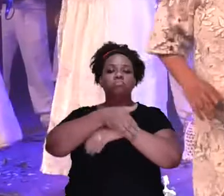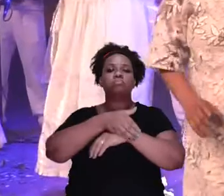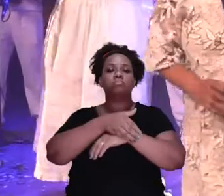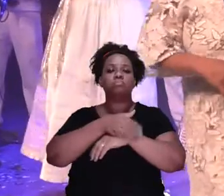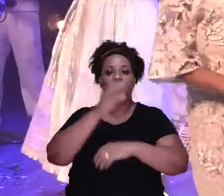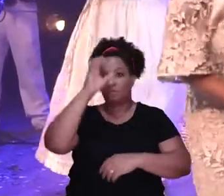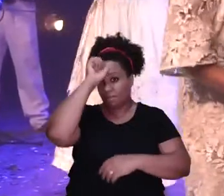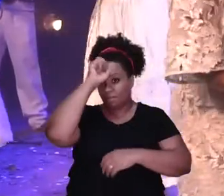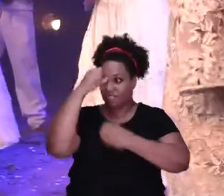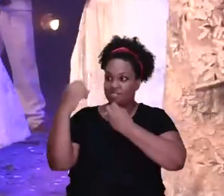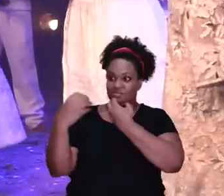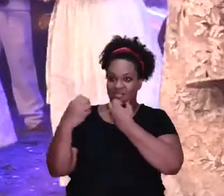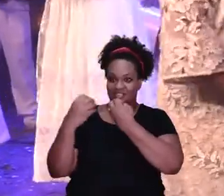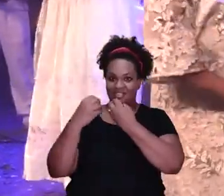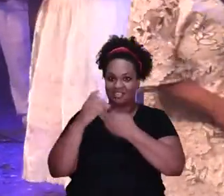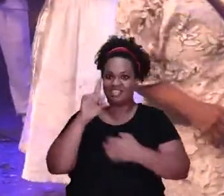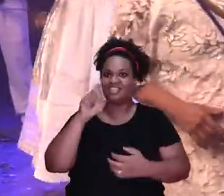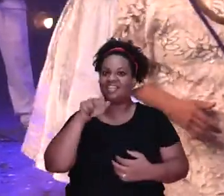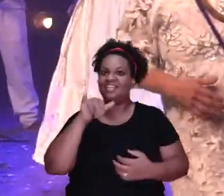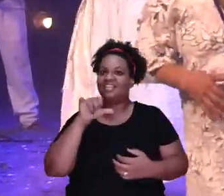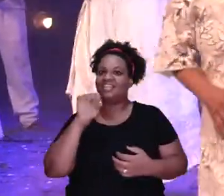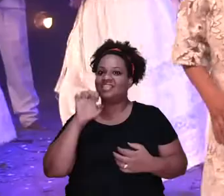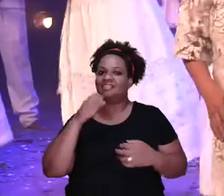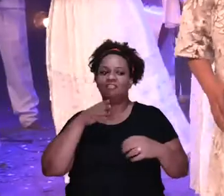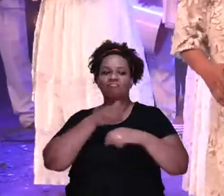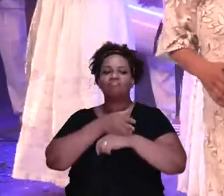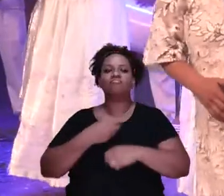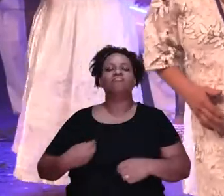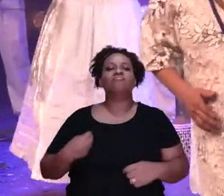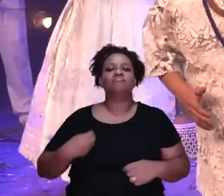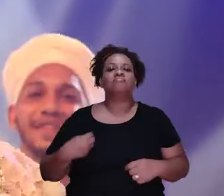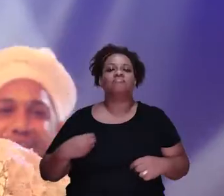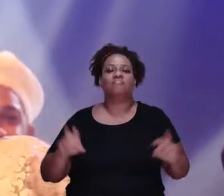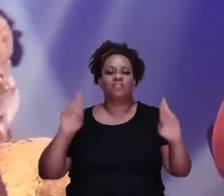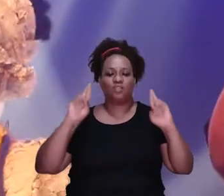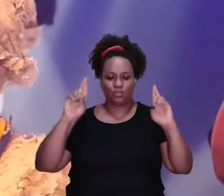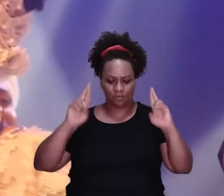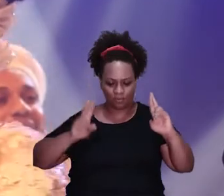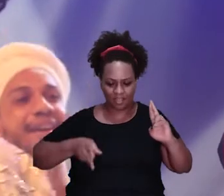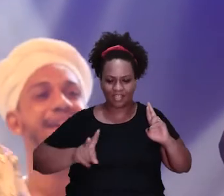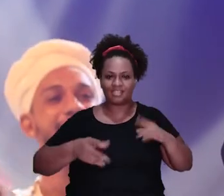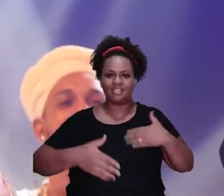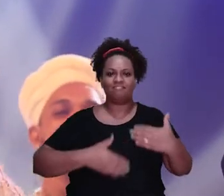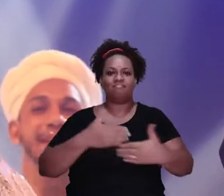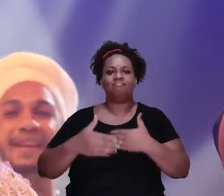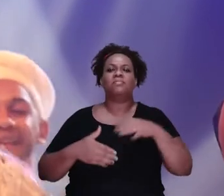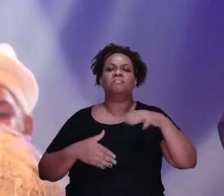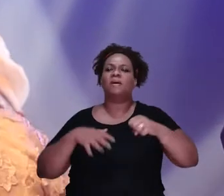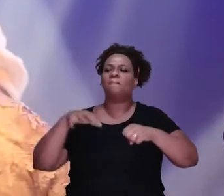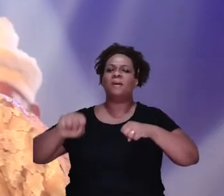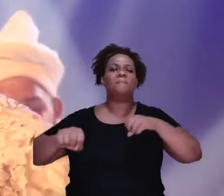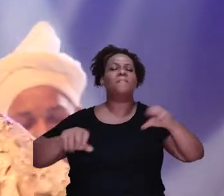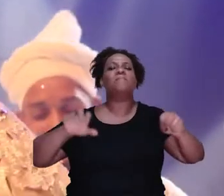ocupa eu aprendi isso com a meada e nisso também ouço não negociou sua culpa e que assim seja daqui para frente